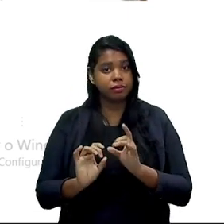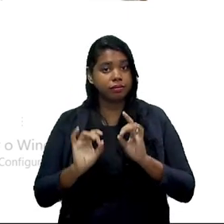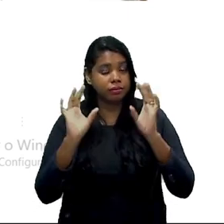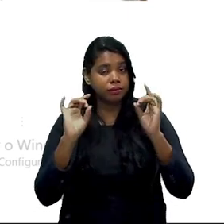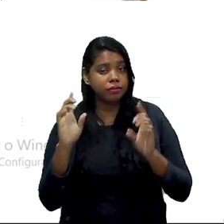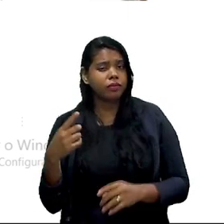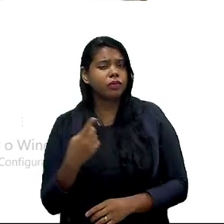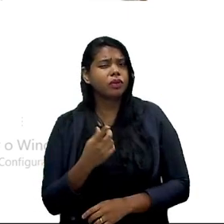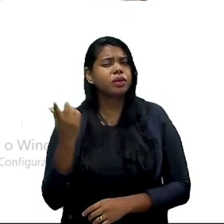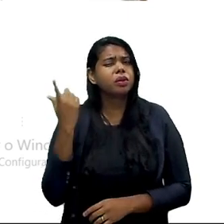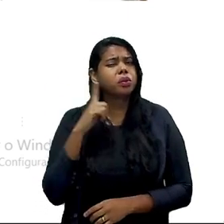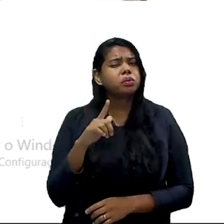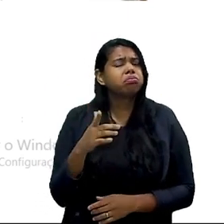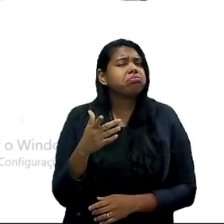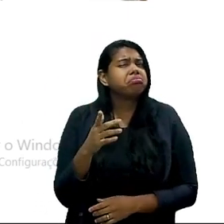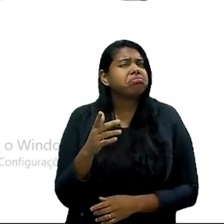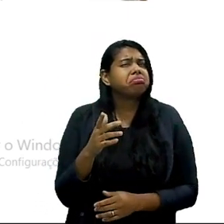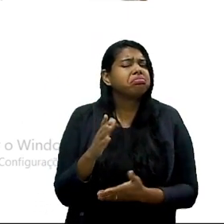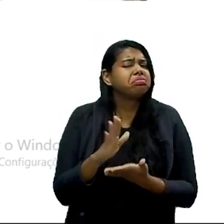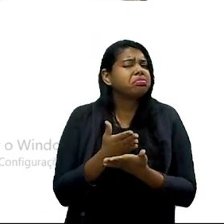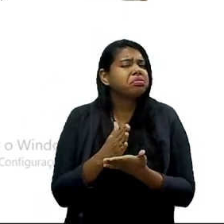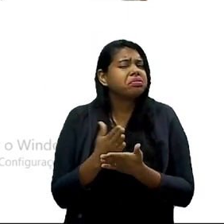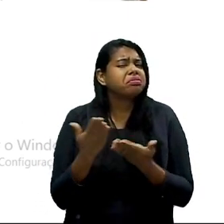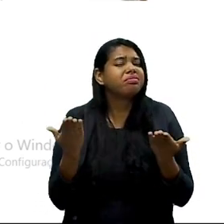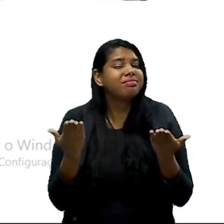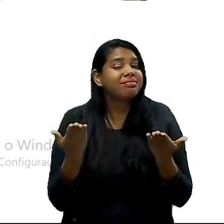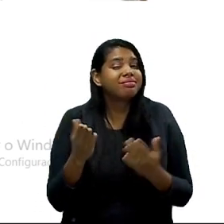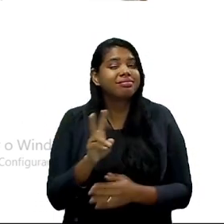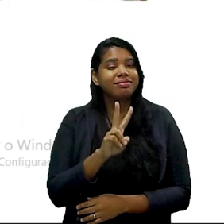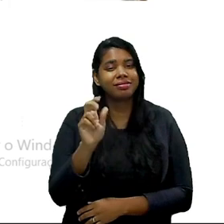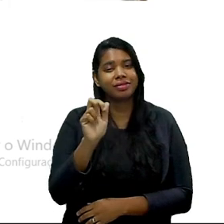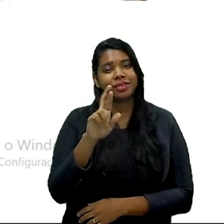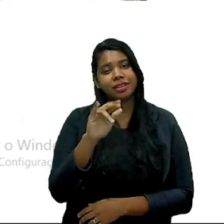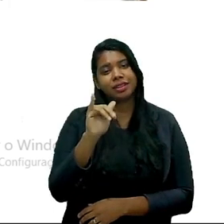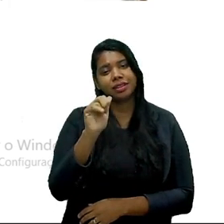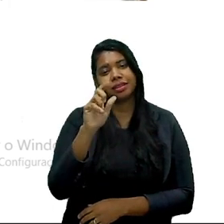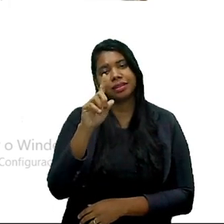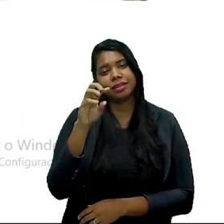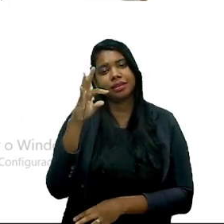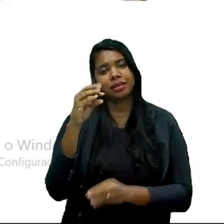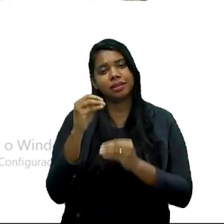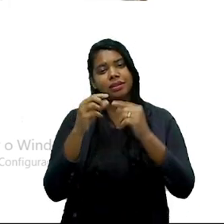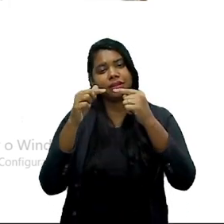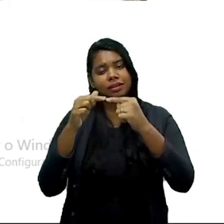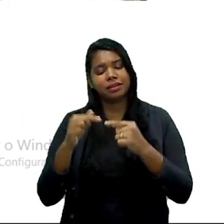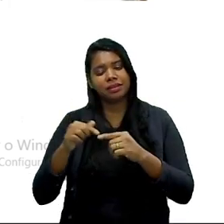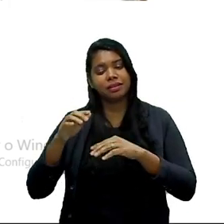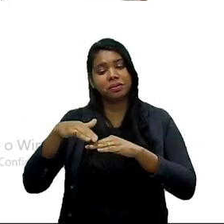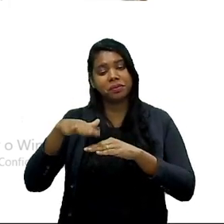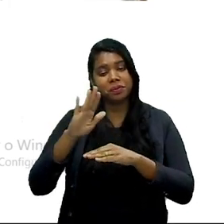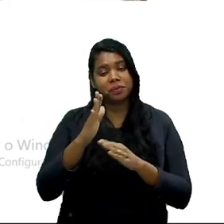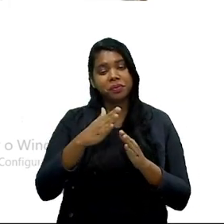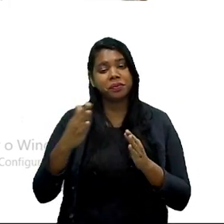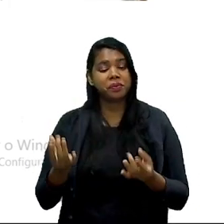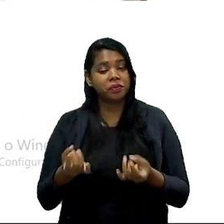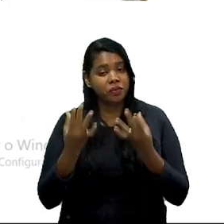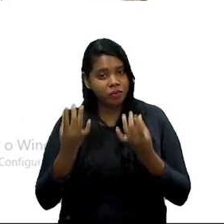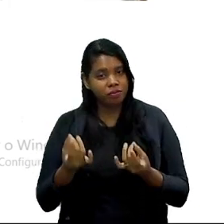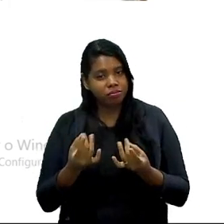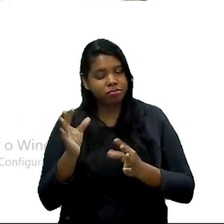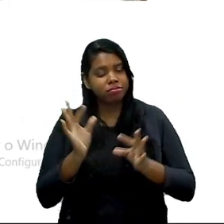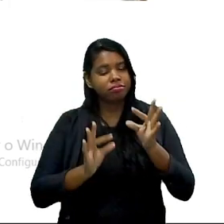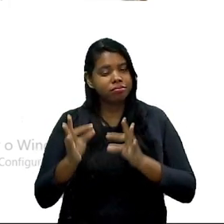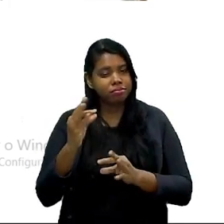o que nós consideramos variáveis são aqueles que eles têm uma relação proporcional com as vendas, com a